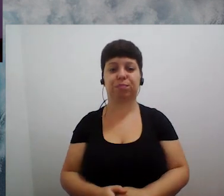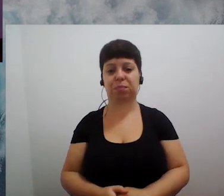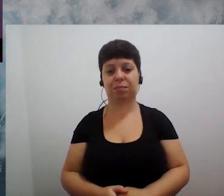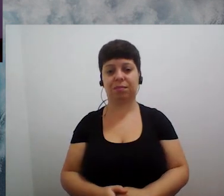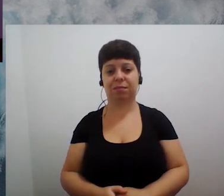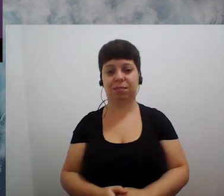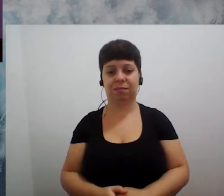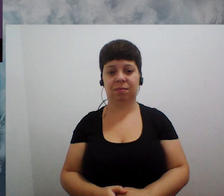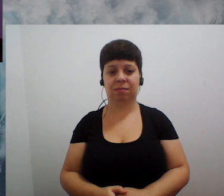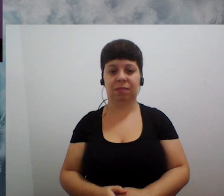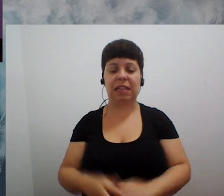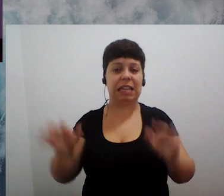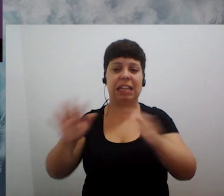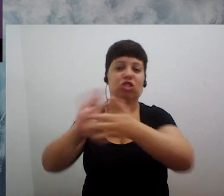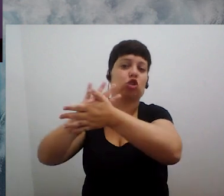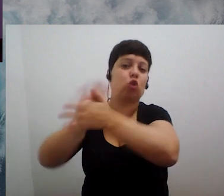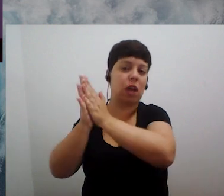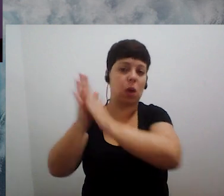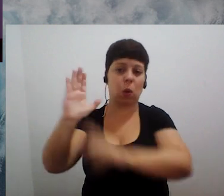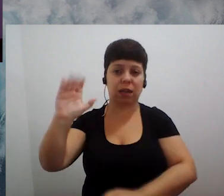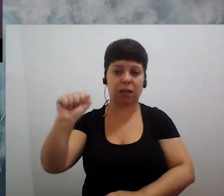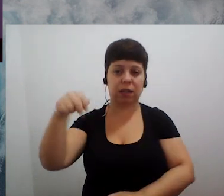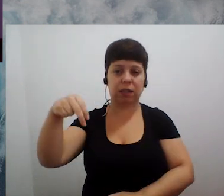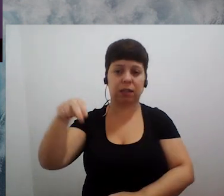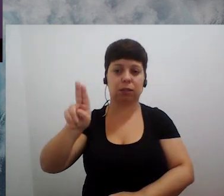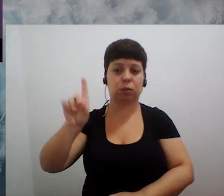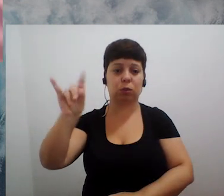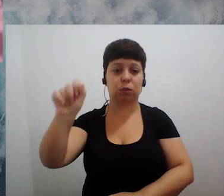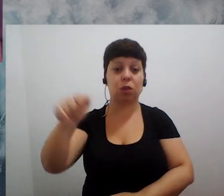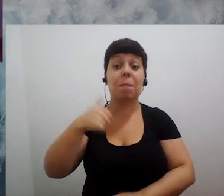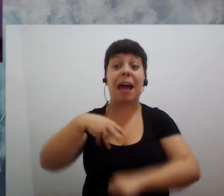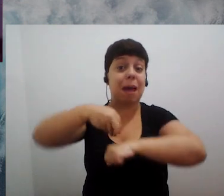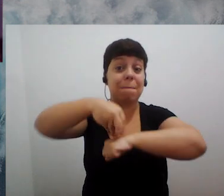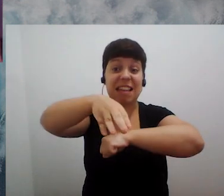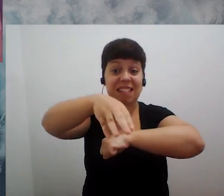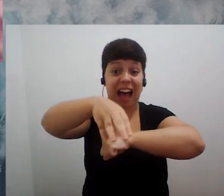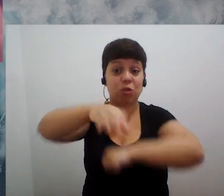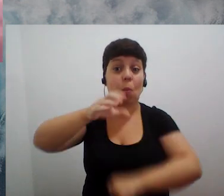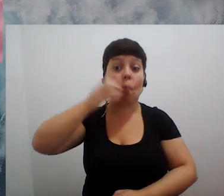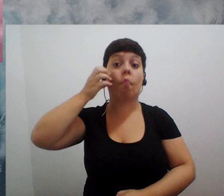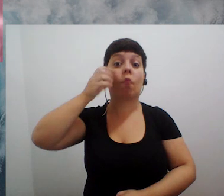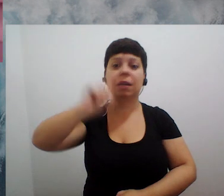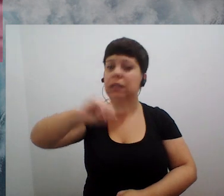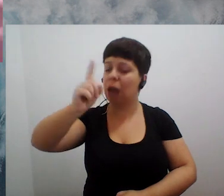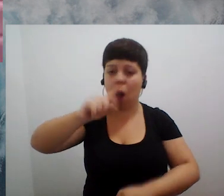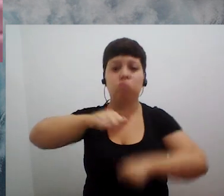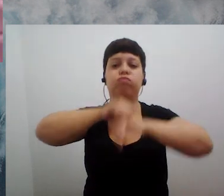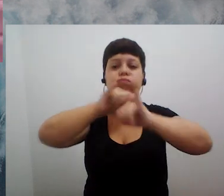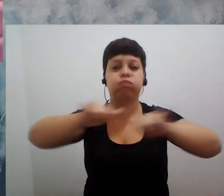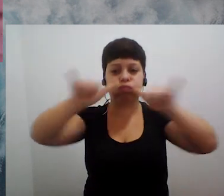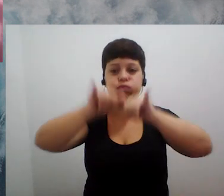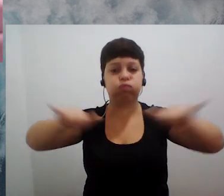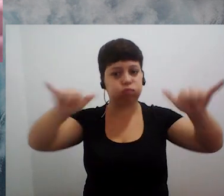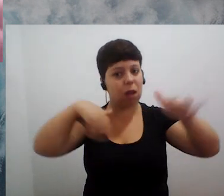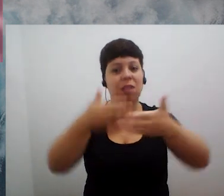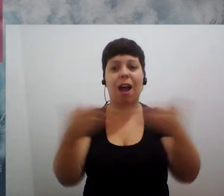calando, né, a Vila dos Canudos. Embora a mensagem não tenha se calado, e a gente vem trabalhando em cima dela até hoje, a